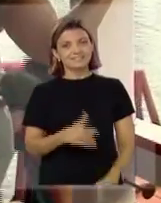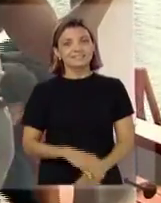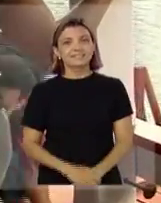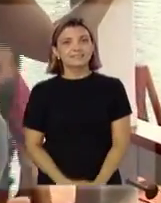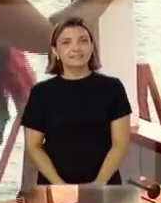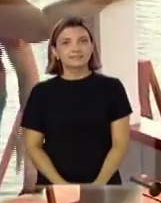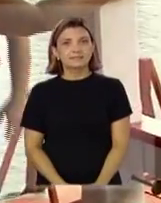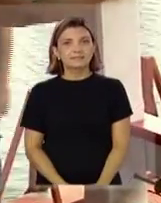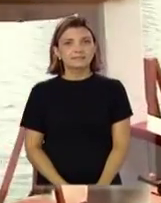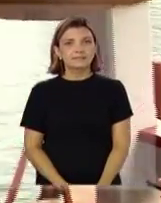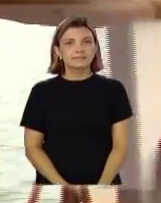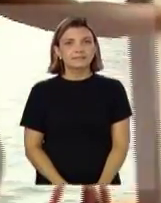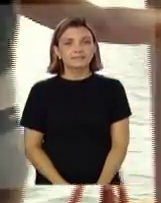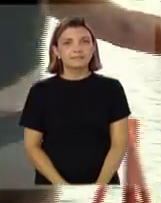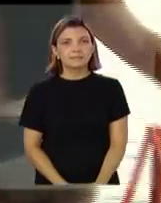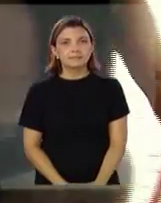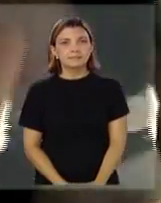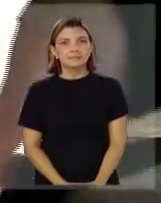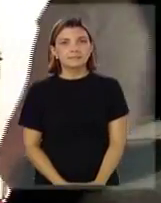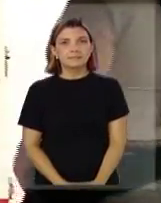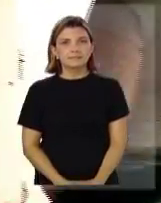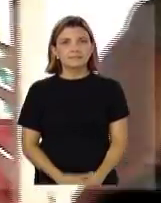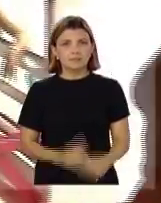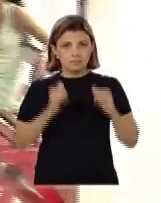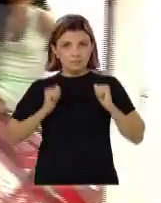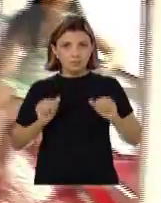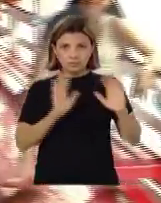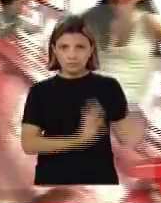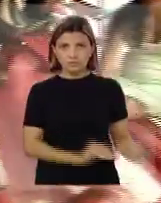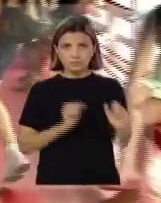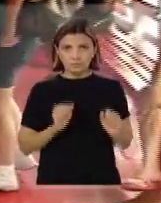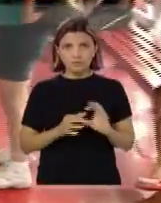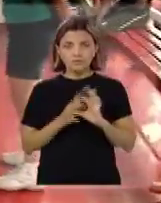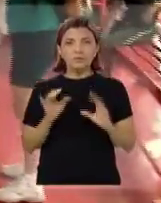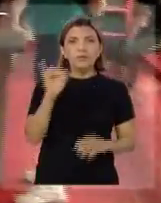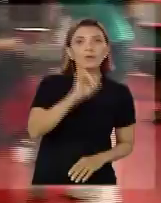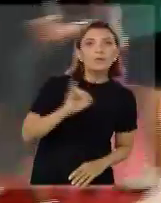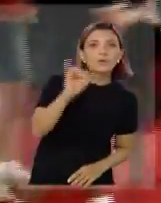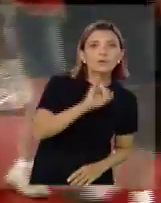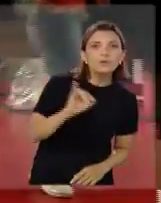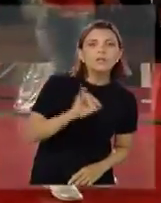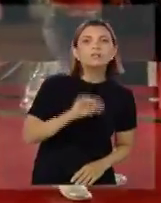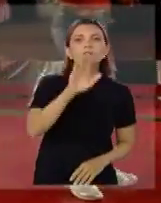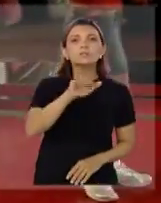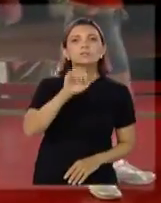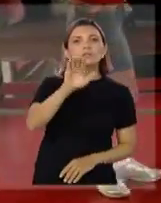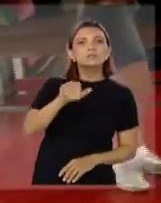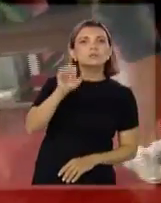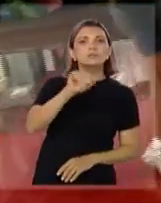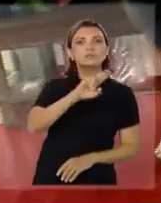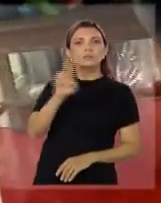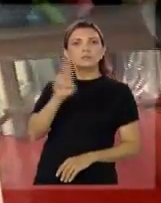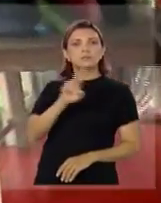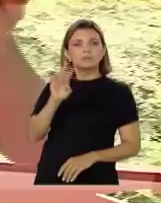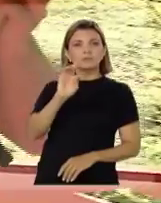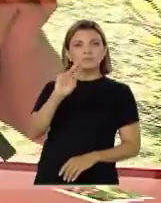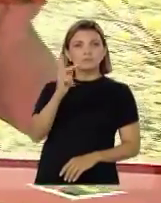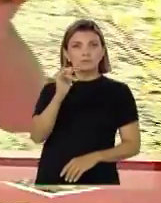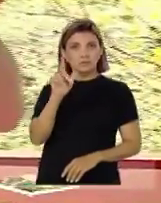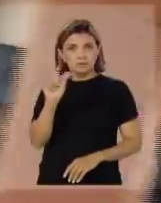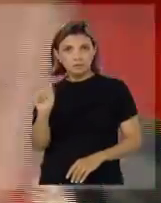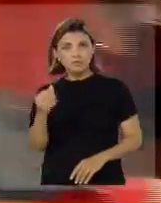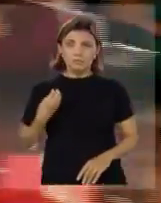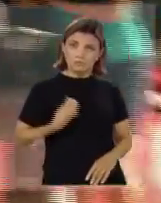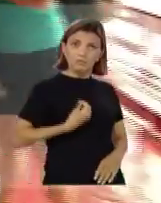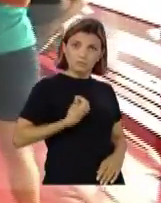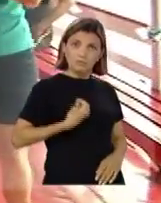dia. Bom dia. Pode deixar aqui as coisas? Oi, pessoal. Pessoal, vai todo mundo pronto pra chamada.